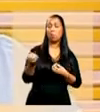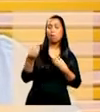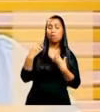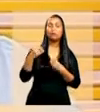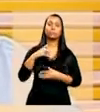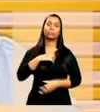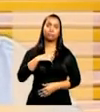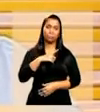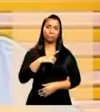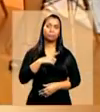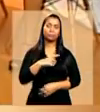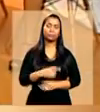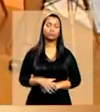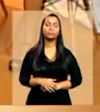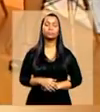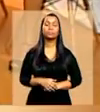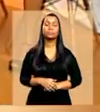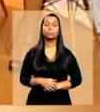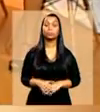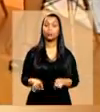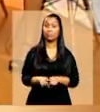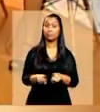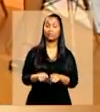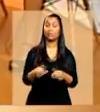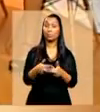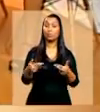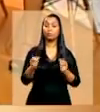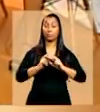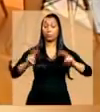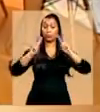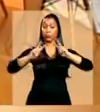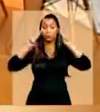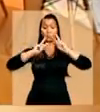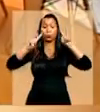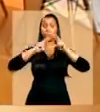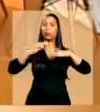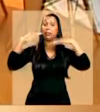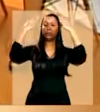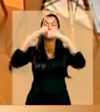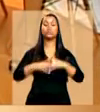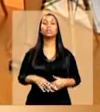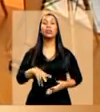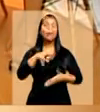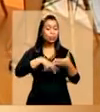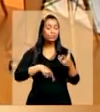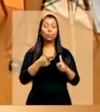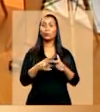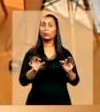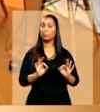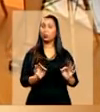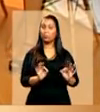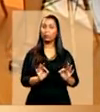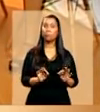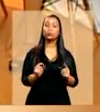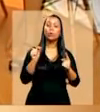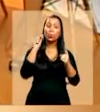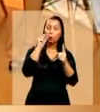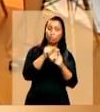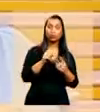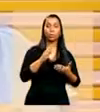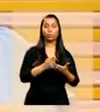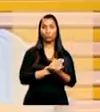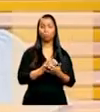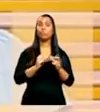quanta informação tem a gente ali, consegue. né? E habilidade mesmo essa criança desenvolve, né? E a leitura não tem problema se não ser o